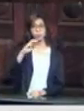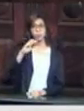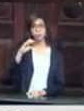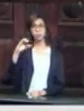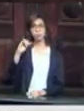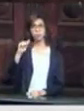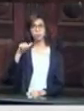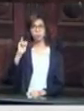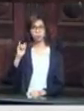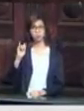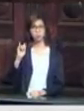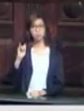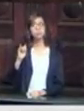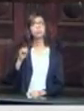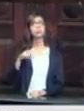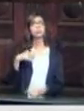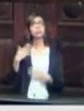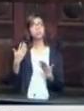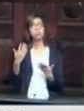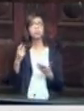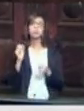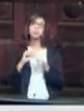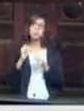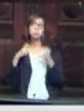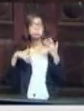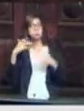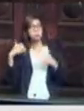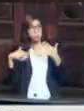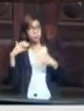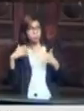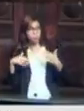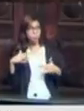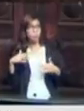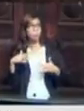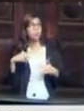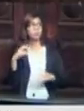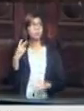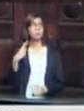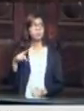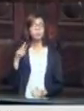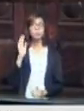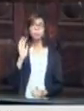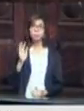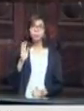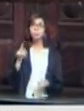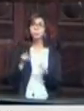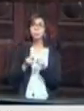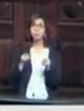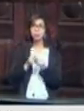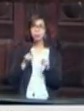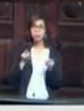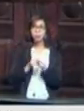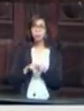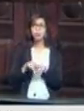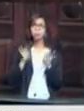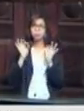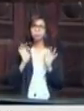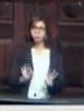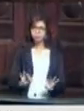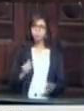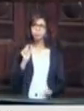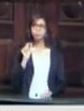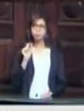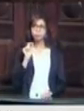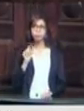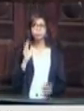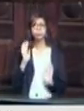Fez ponderações, e ponderações estas, mas ao mesmo tempo garantindo, inclusive